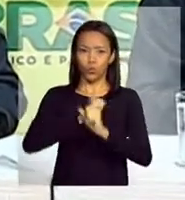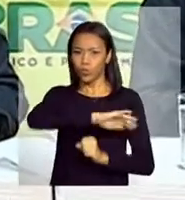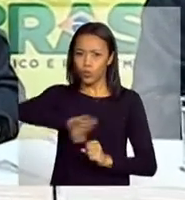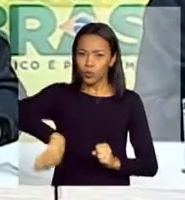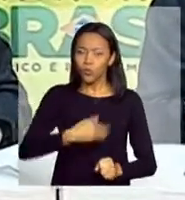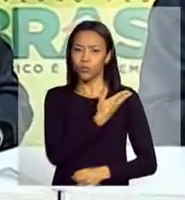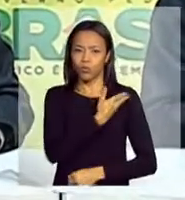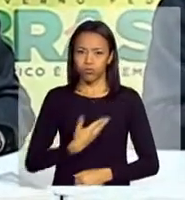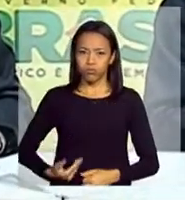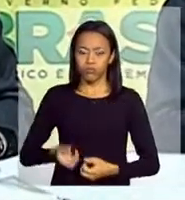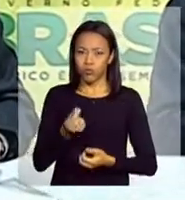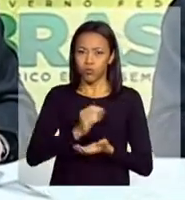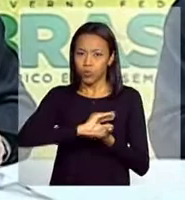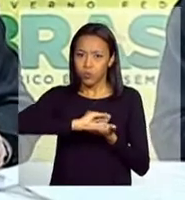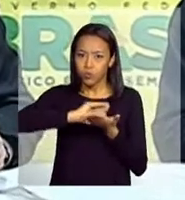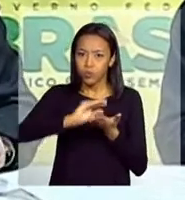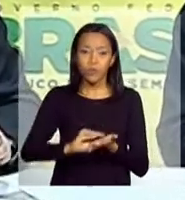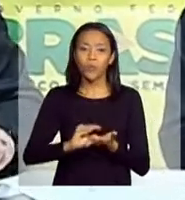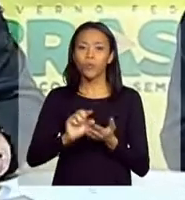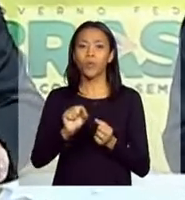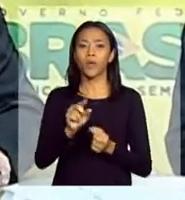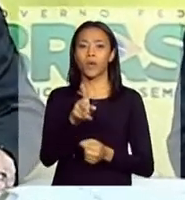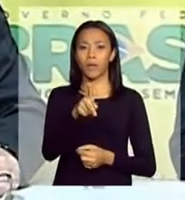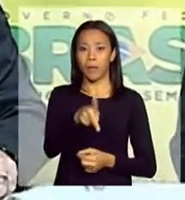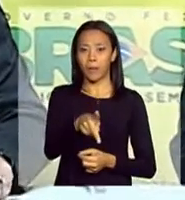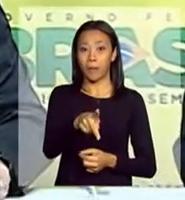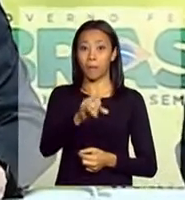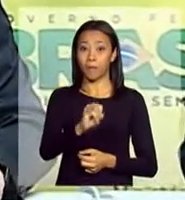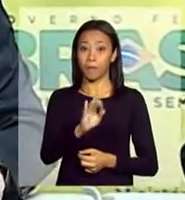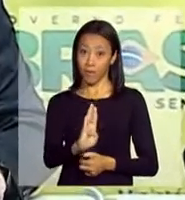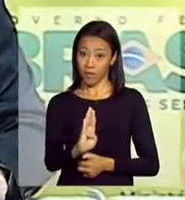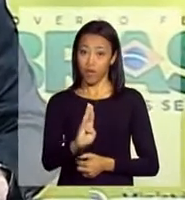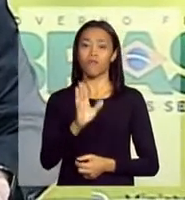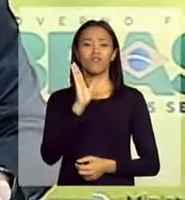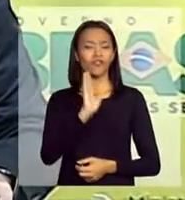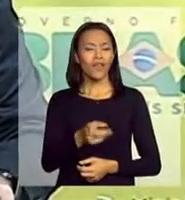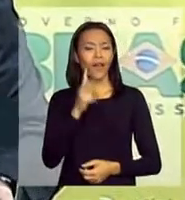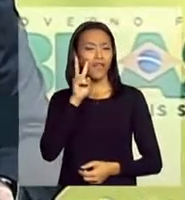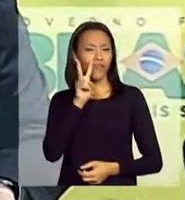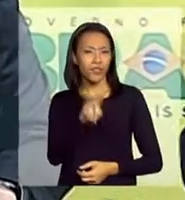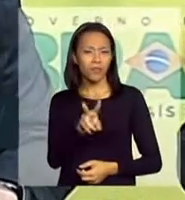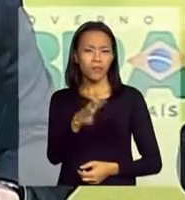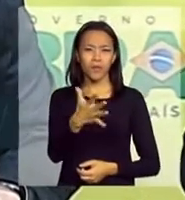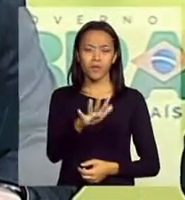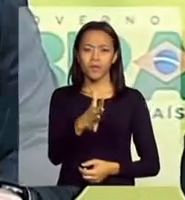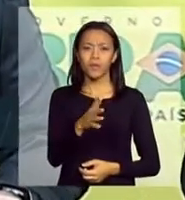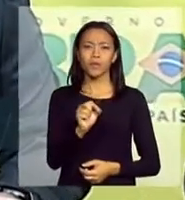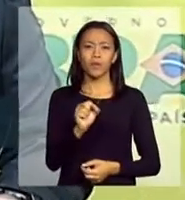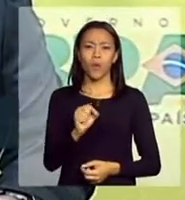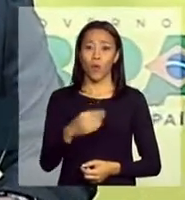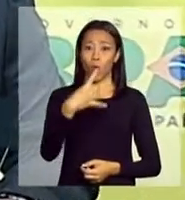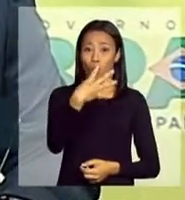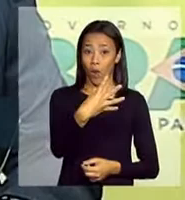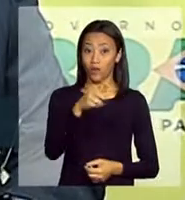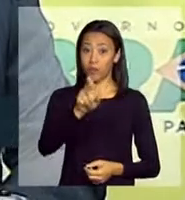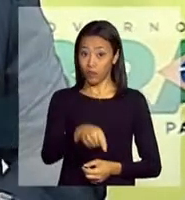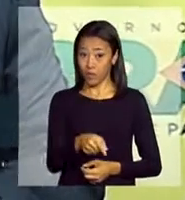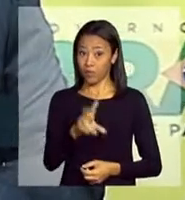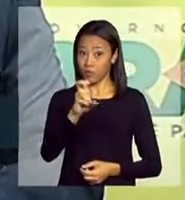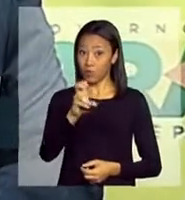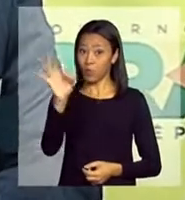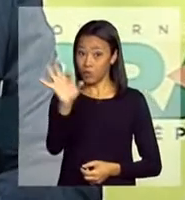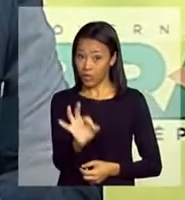em relação ao PIB e te vejo que nós vimos num patamar aí então de quatro e meio por cento